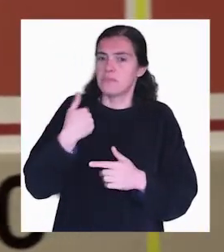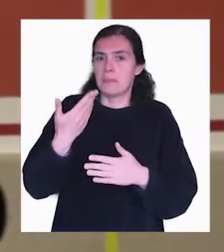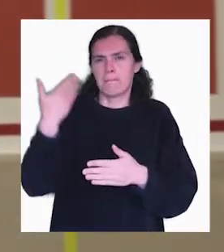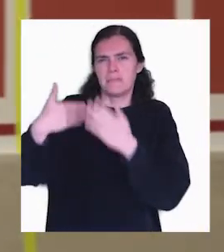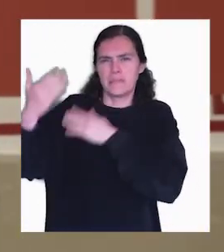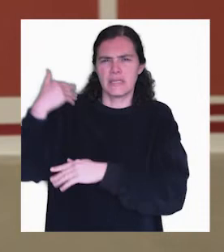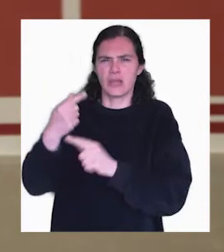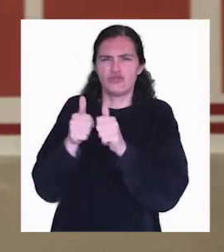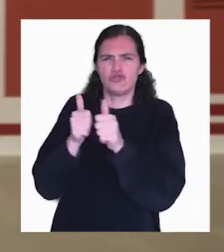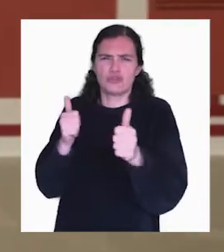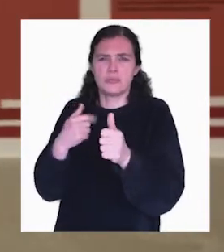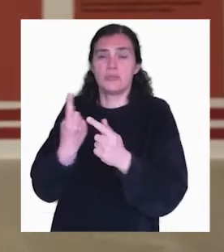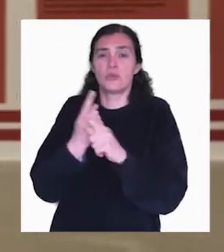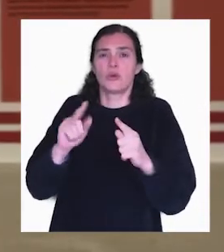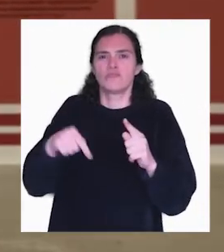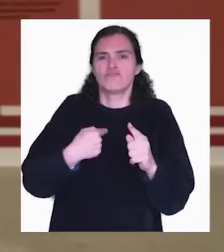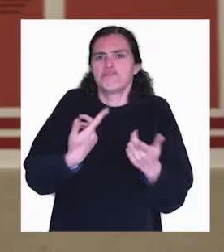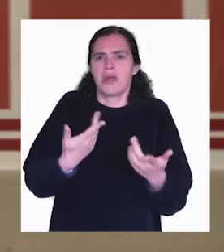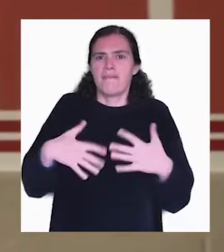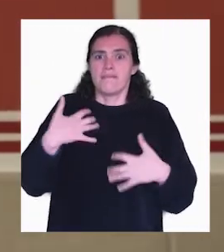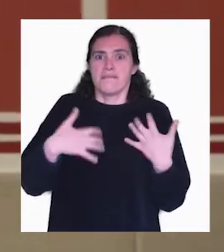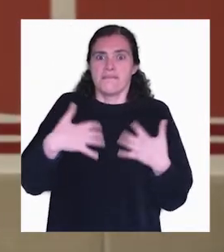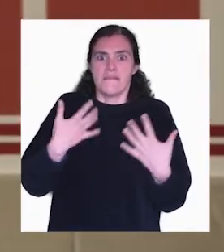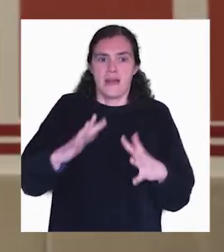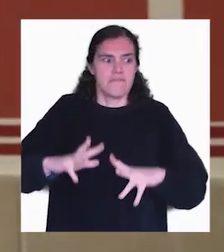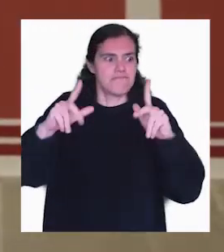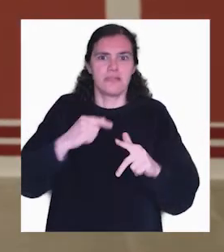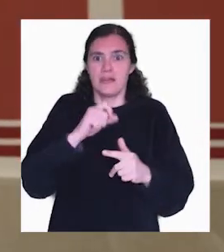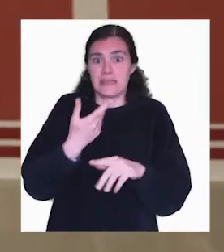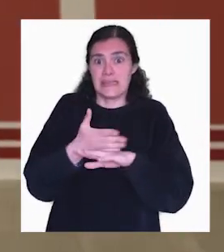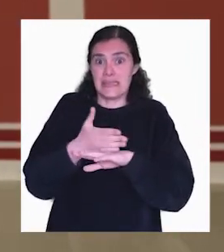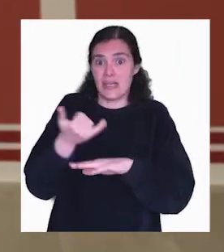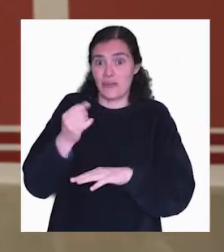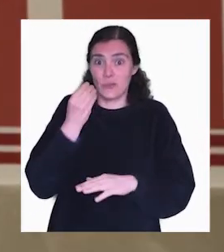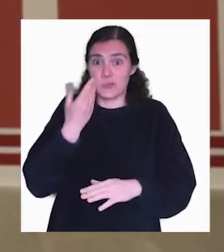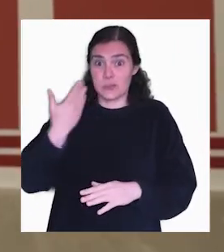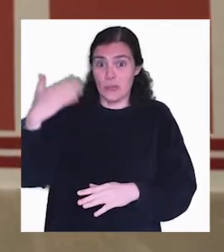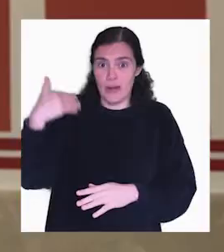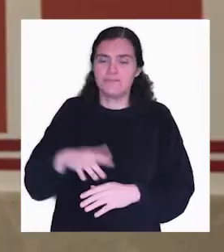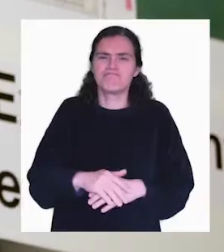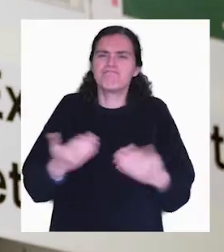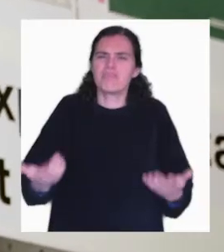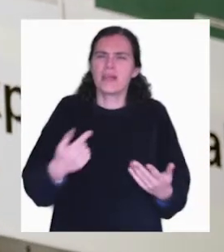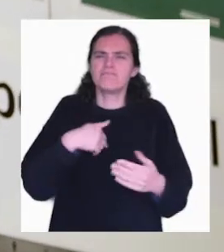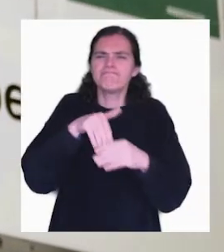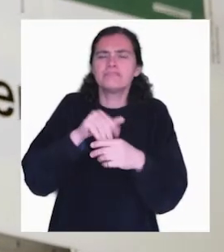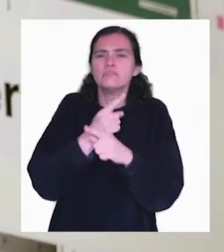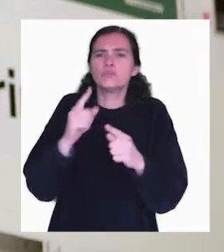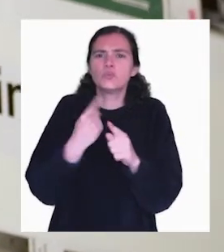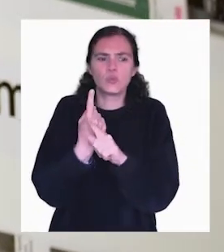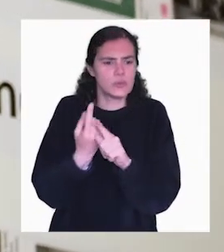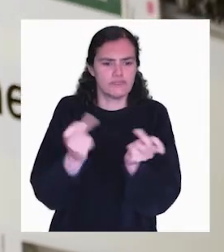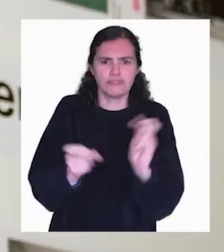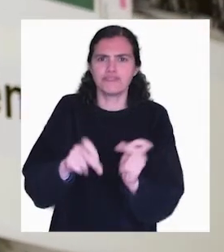porque já não estamos na euforia de progresso que se teve o século XX inteiro. Mas pronto, acaba por ser tão dentro porque as coisas são consequentes, ou